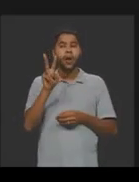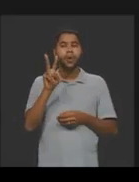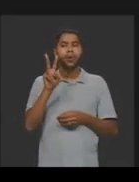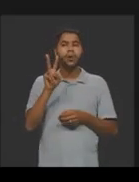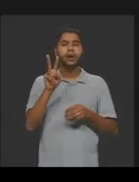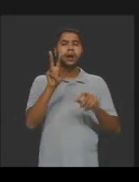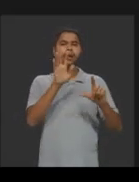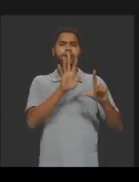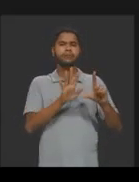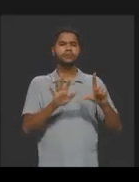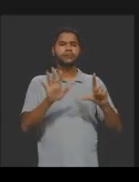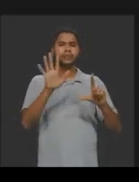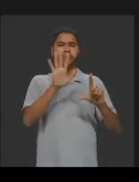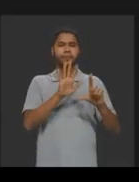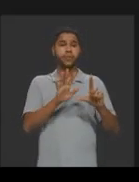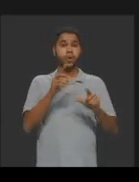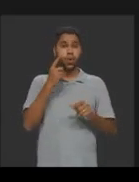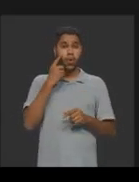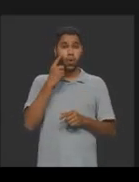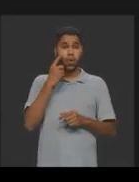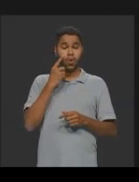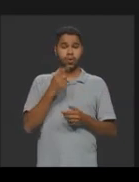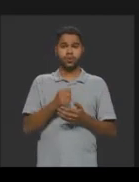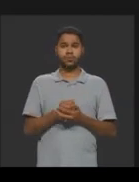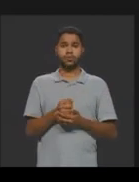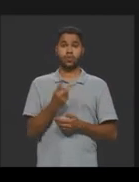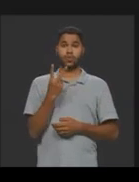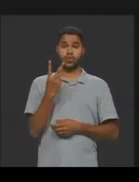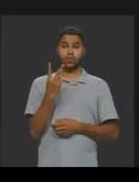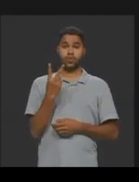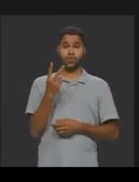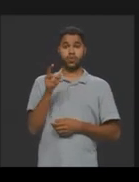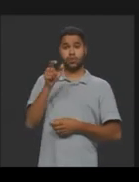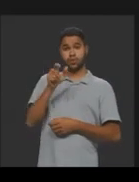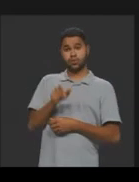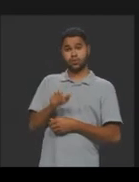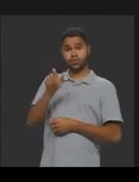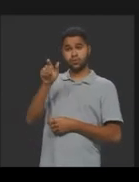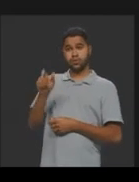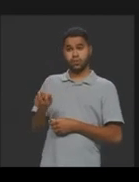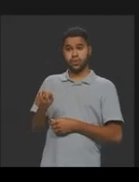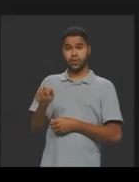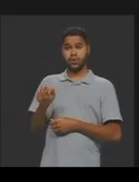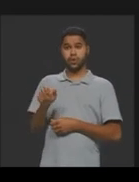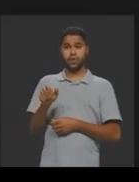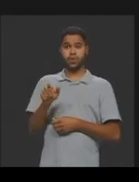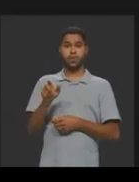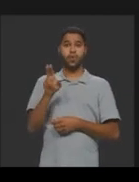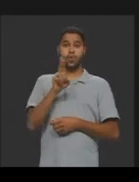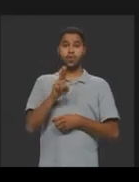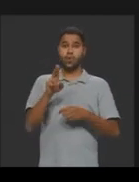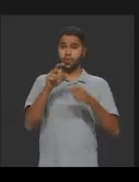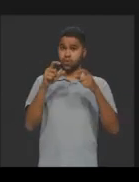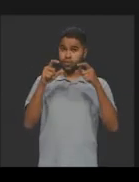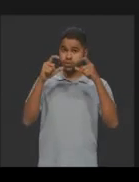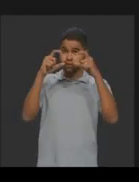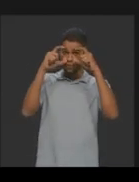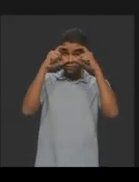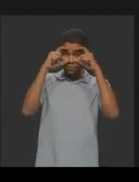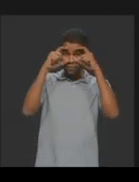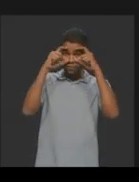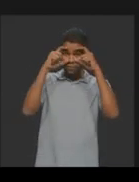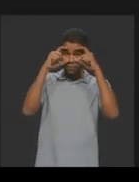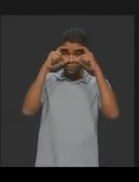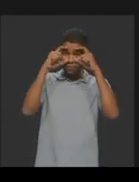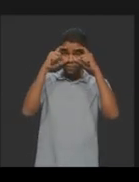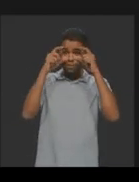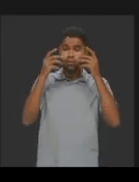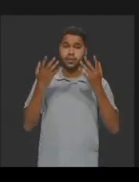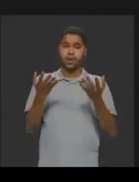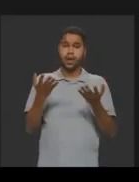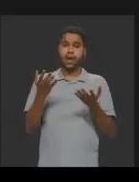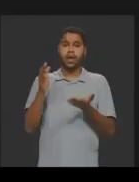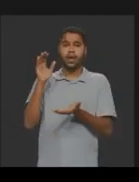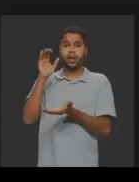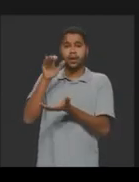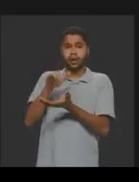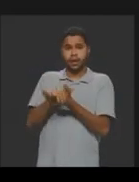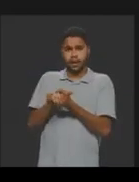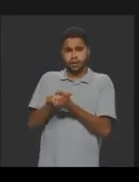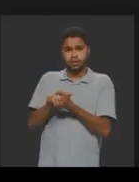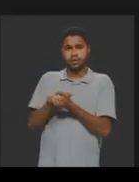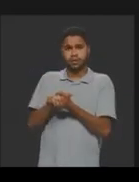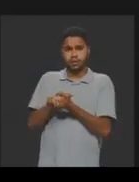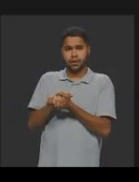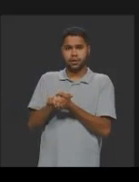imagem? Olha só, tem duas pessoas, elas usam óculos, né? Então, já vou deduzir que é um casal